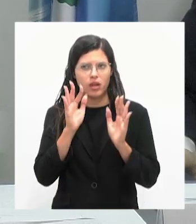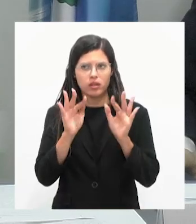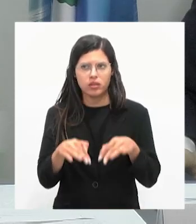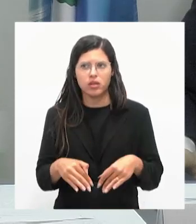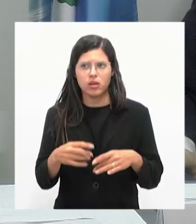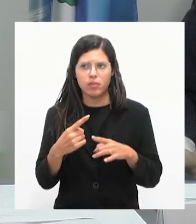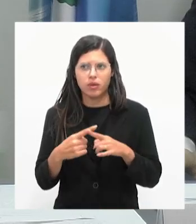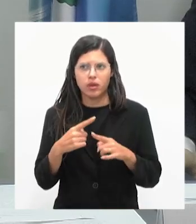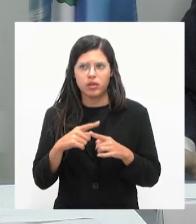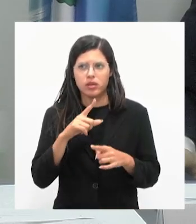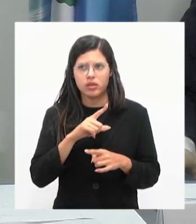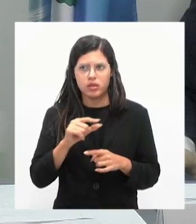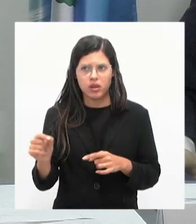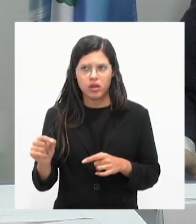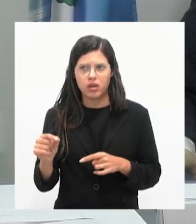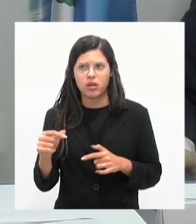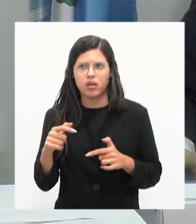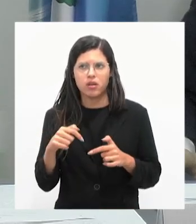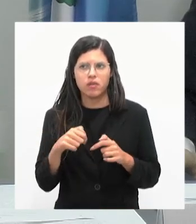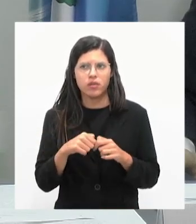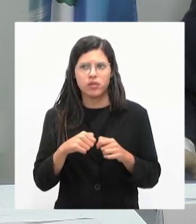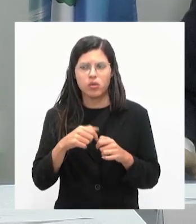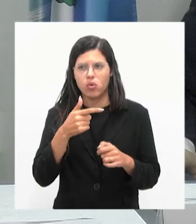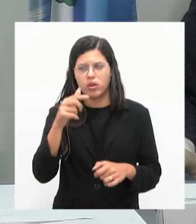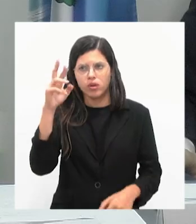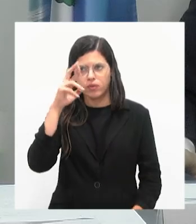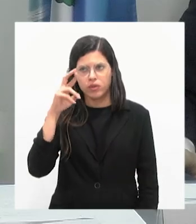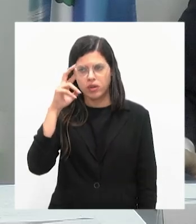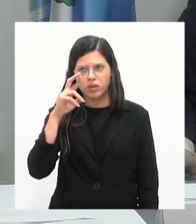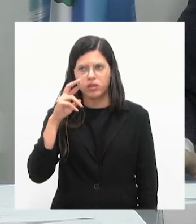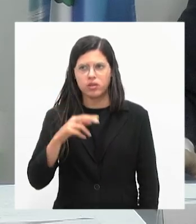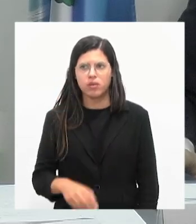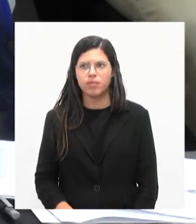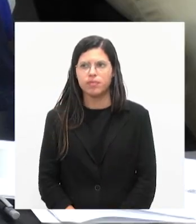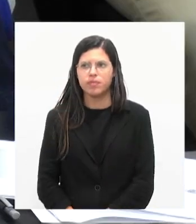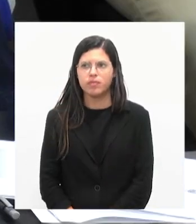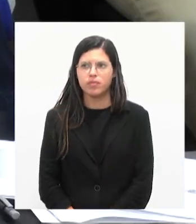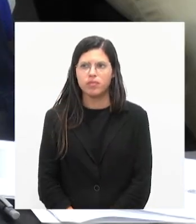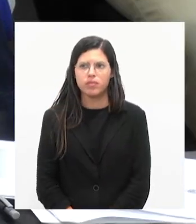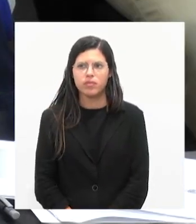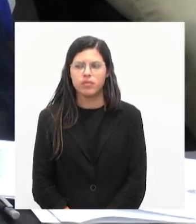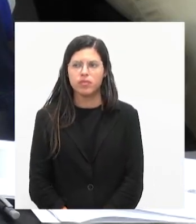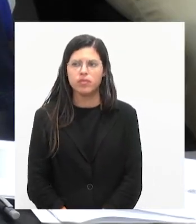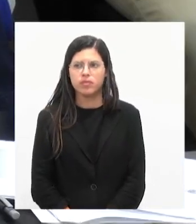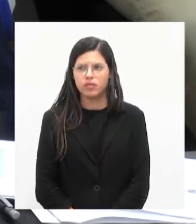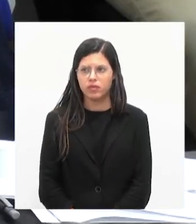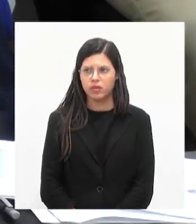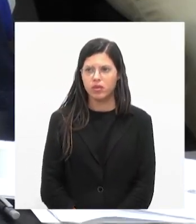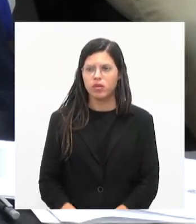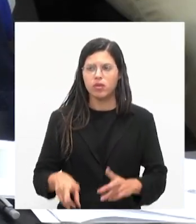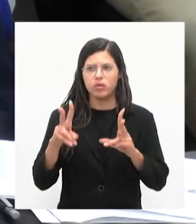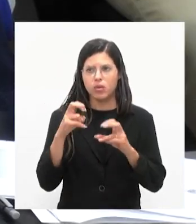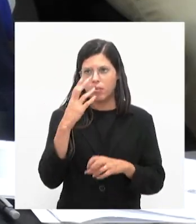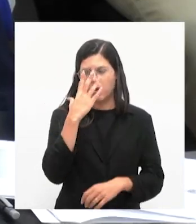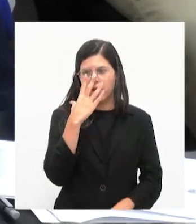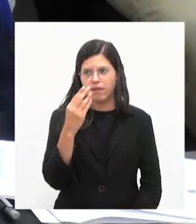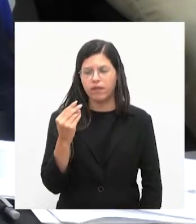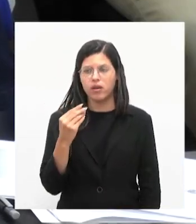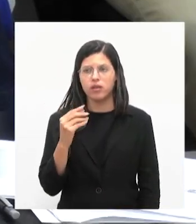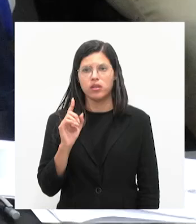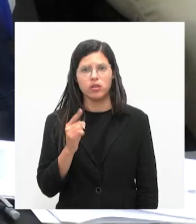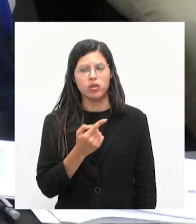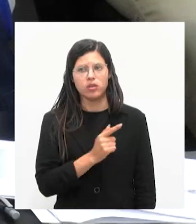nós vamos sair daqui e vamos fazer outras fiscalizações ainda. Então, presidente, de maneira objetiva, por favor. Deputado, em relação às vans, na nossa gestão,